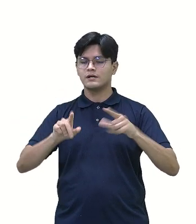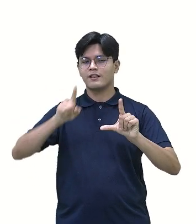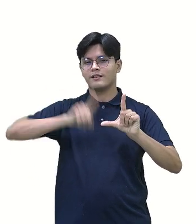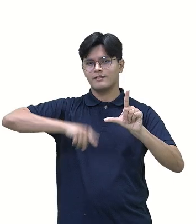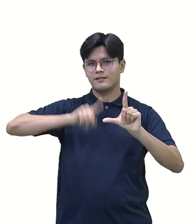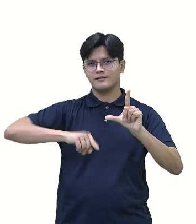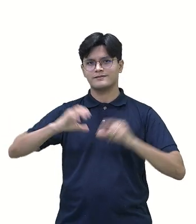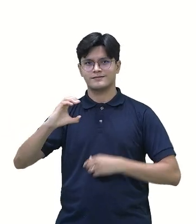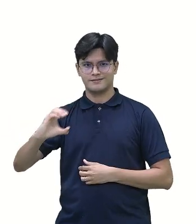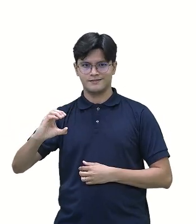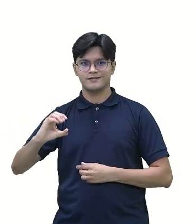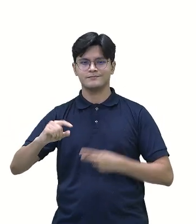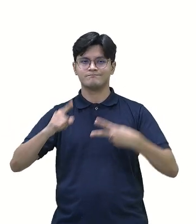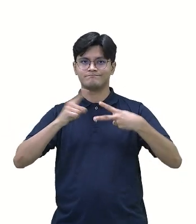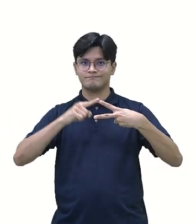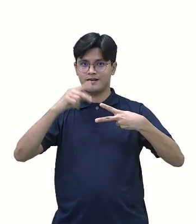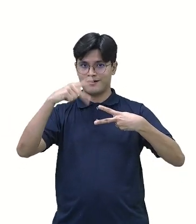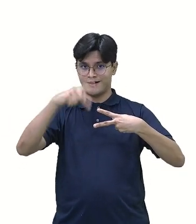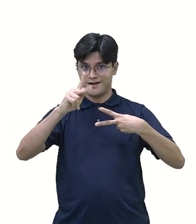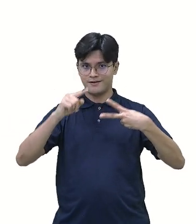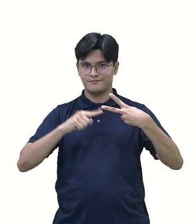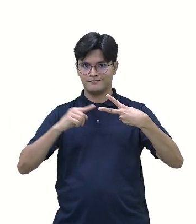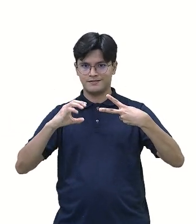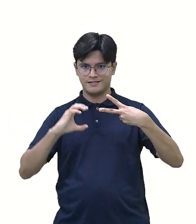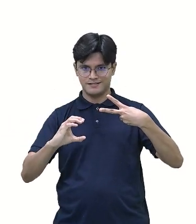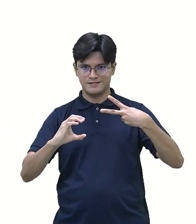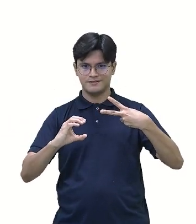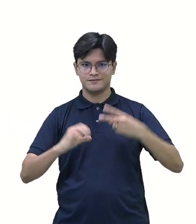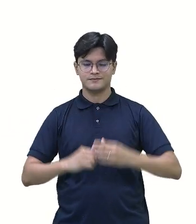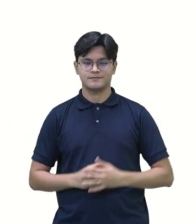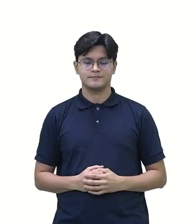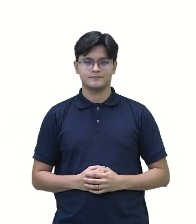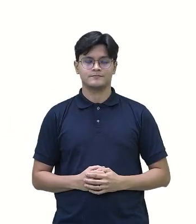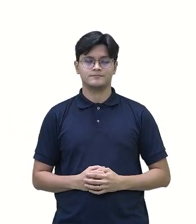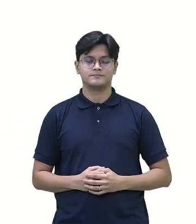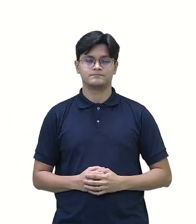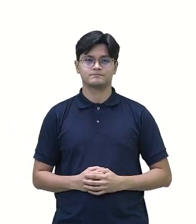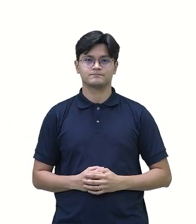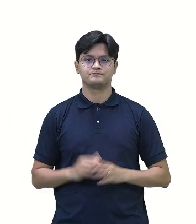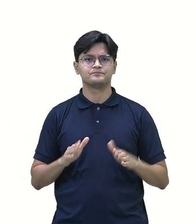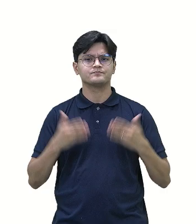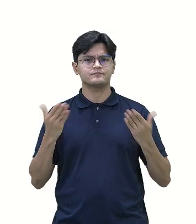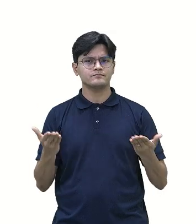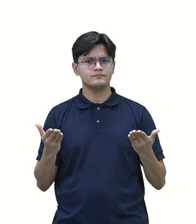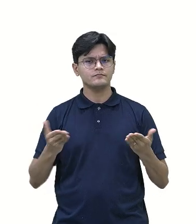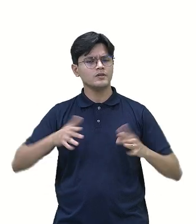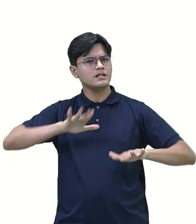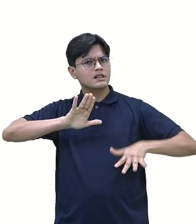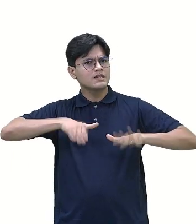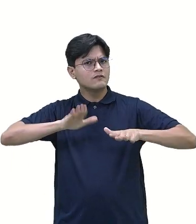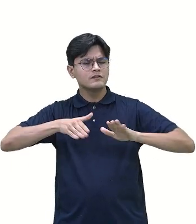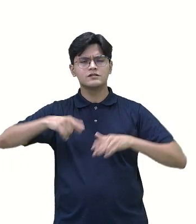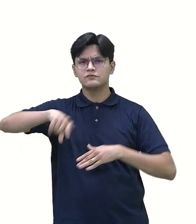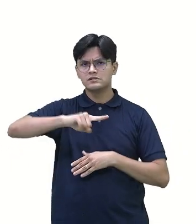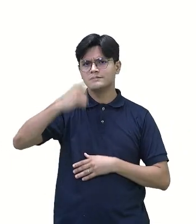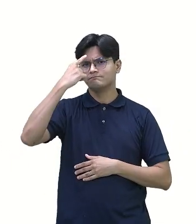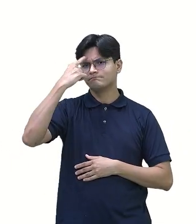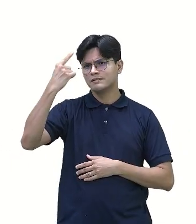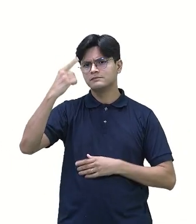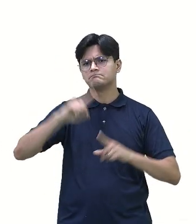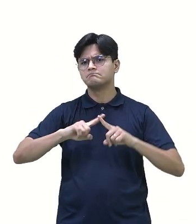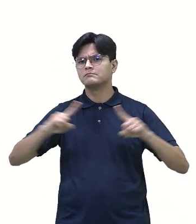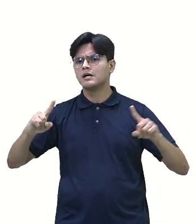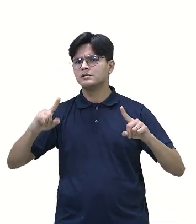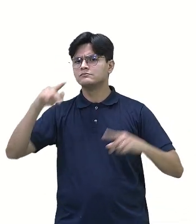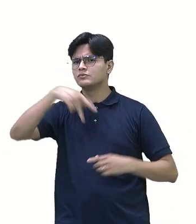haja visto que as duas palavras começam com a mesma letra. E aí você pode pensar o seguinte, calma lá, professor,